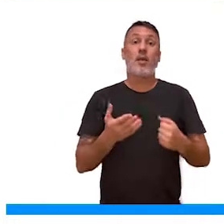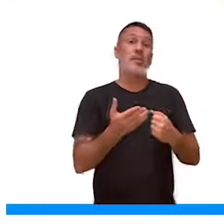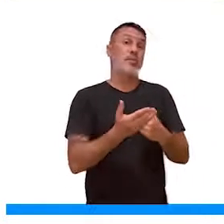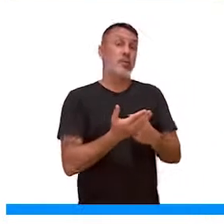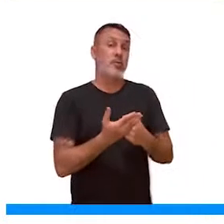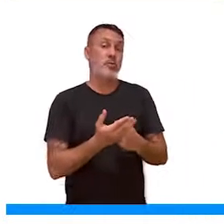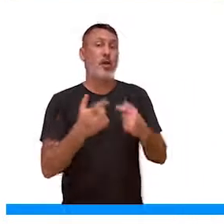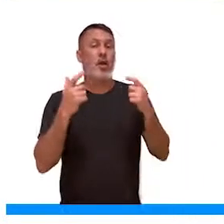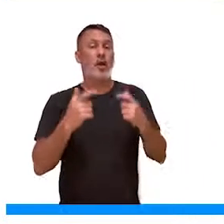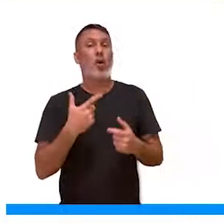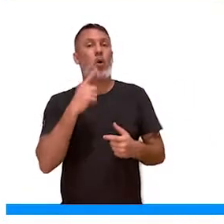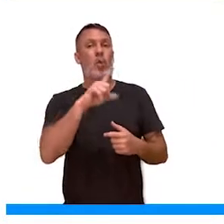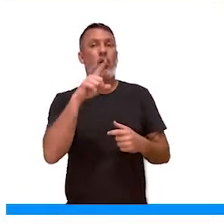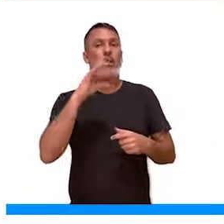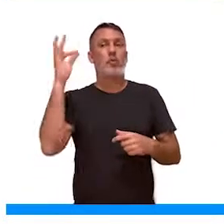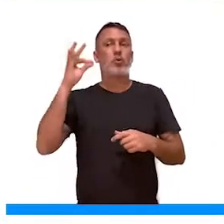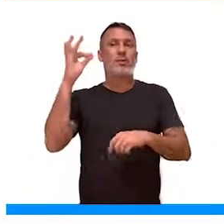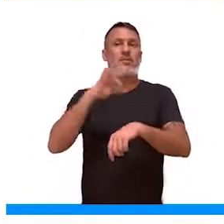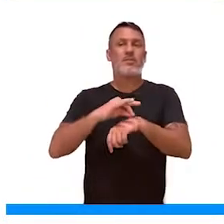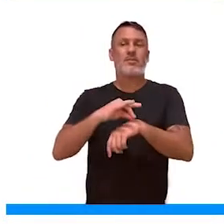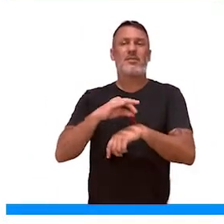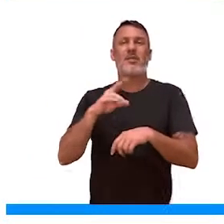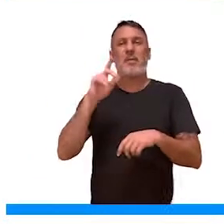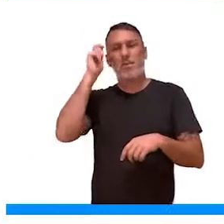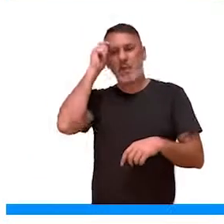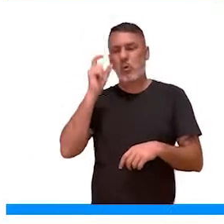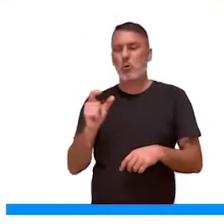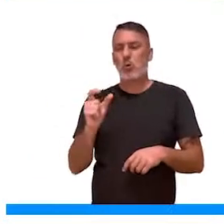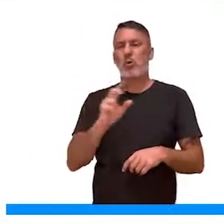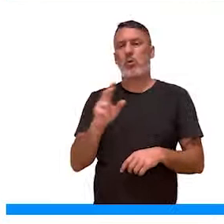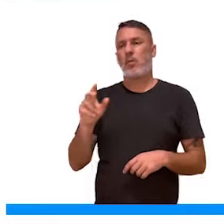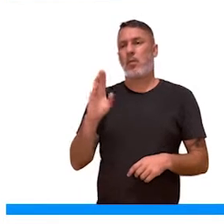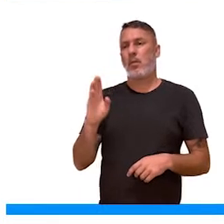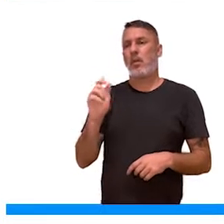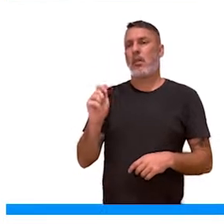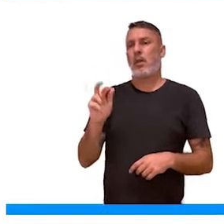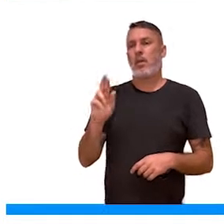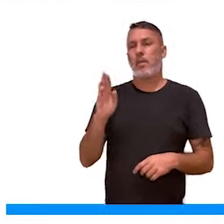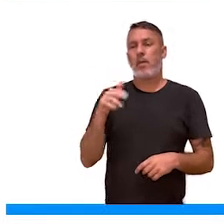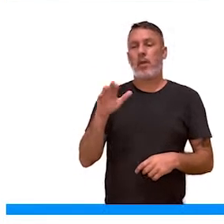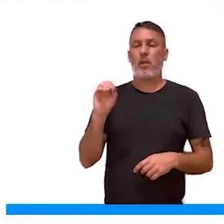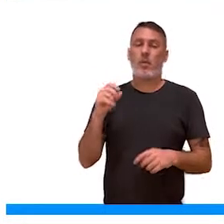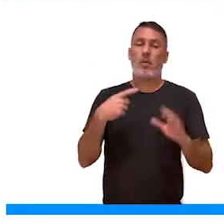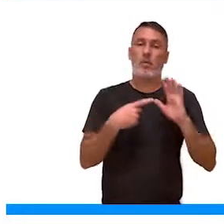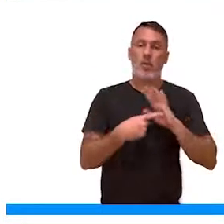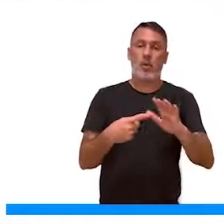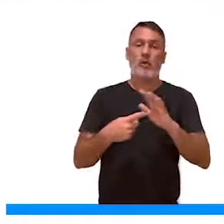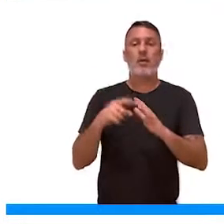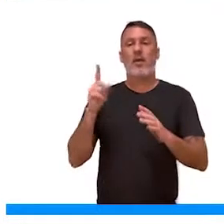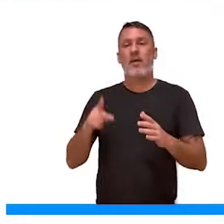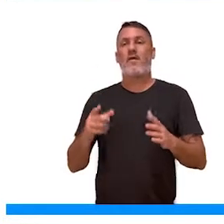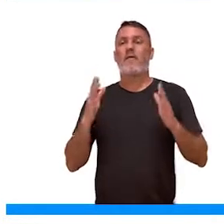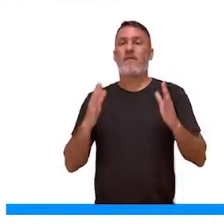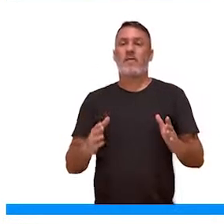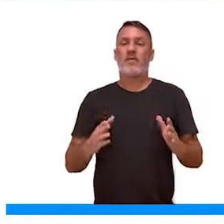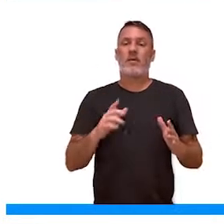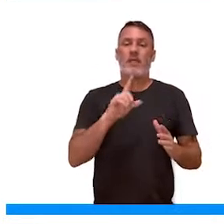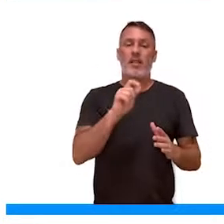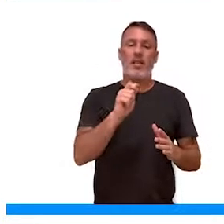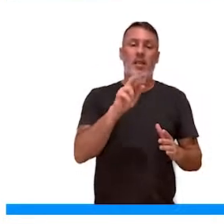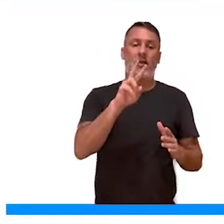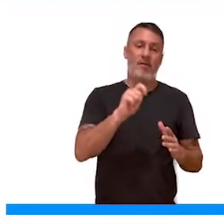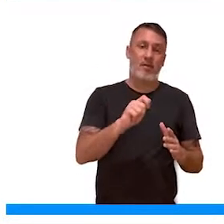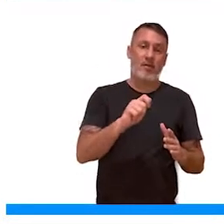hospedeiro intermediário vai ser o barbeiro. Então, a gente fala que intermediário é aquele que apresenta a fase